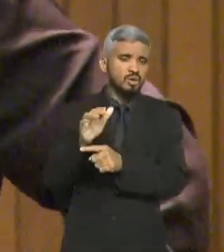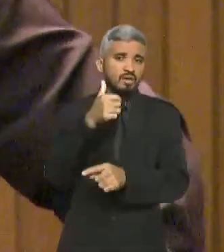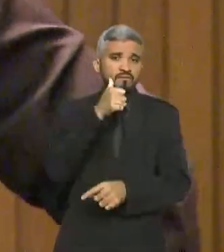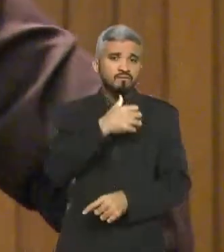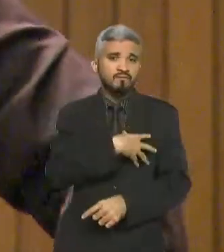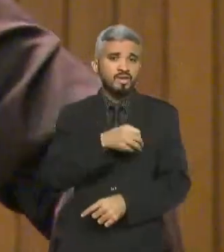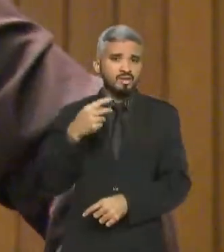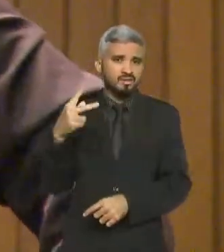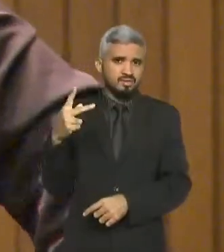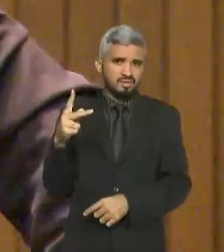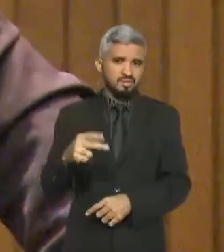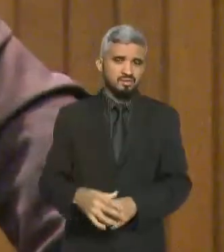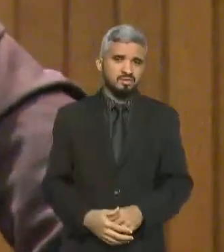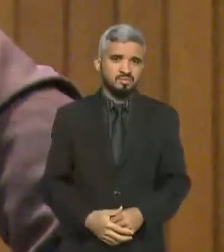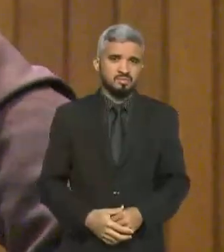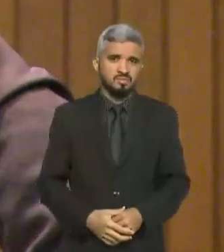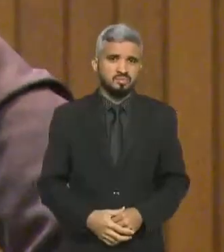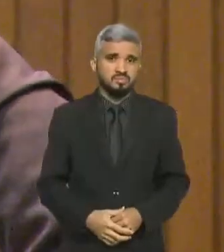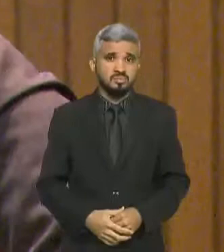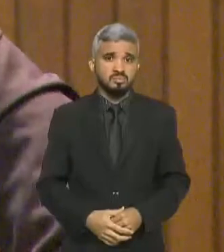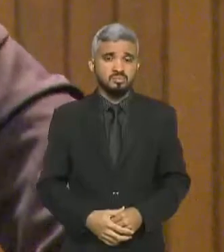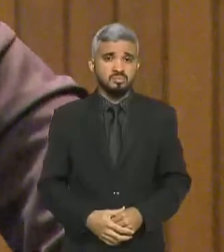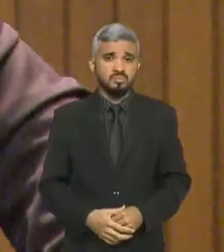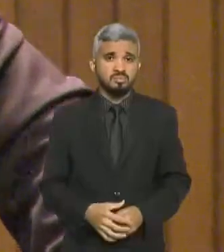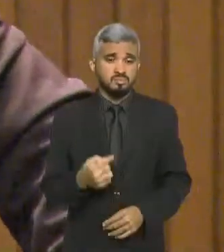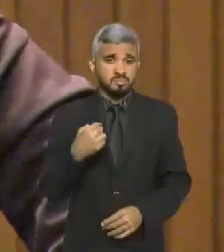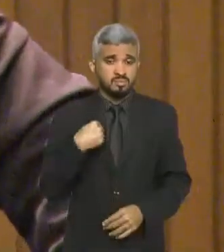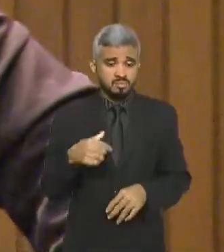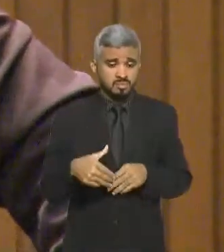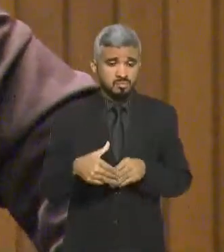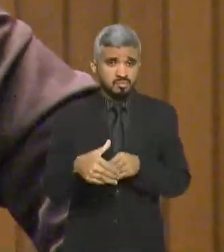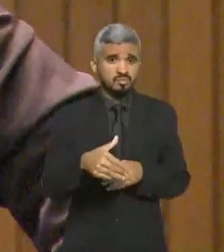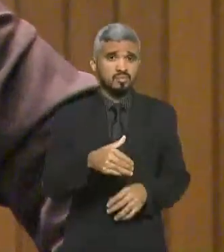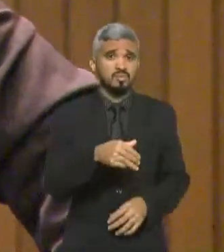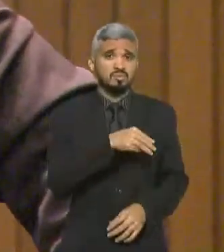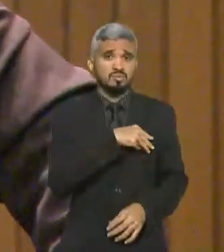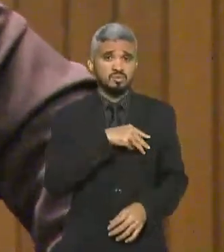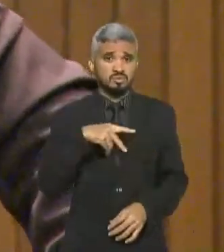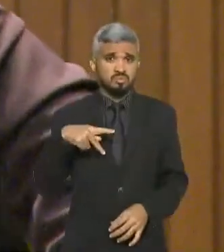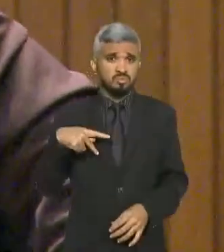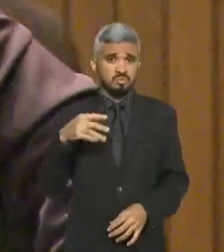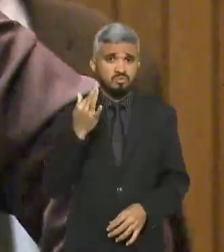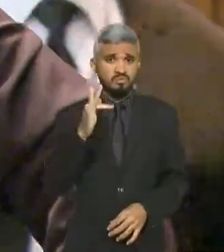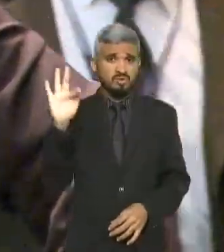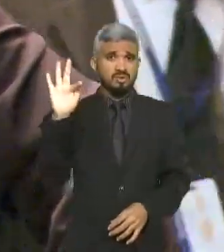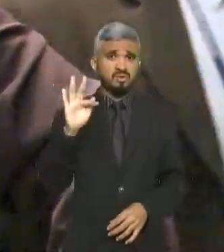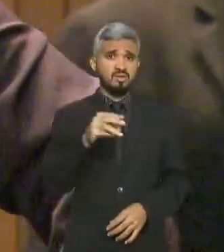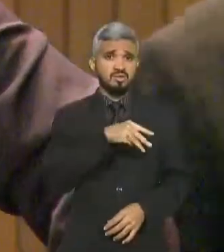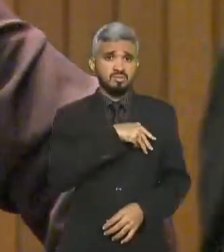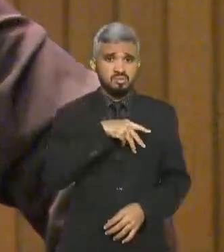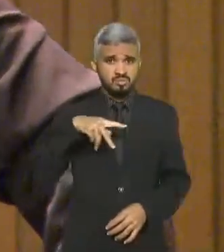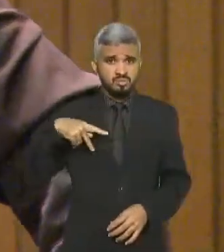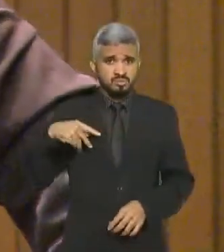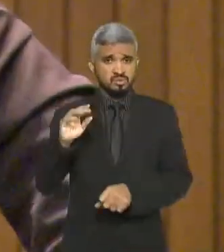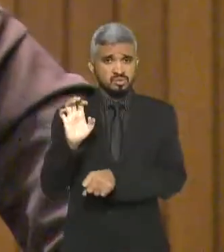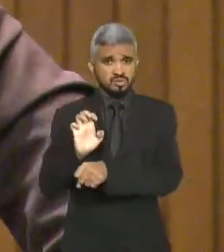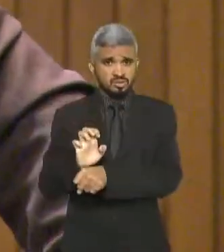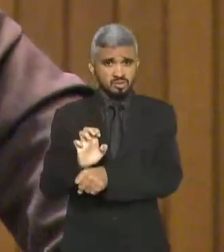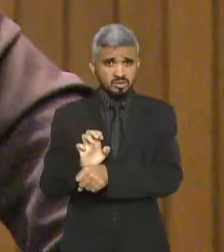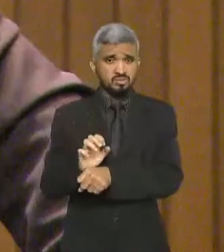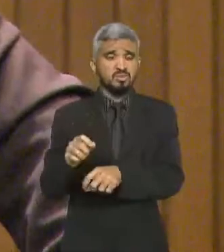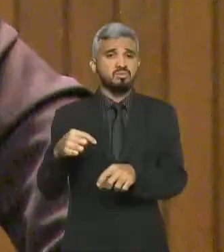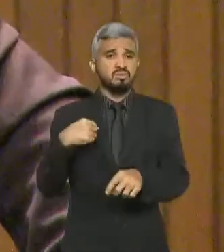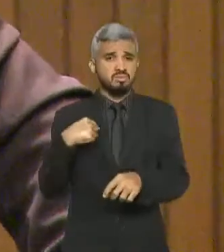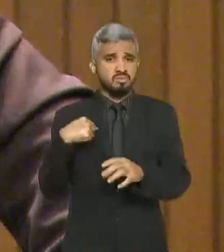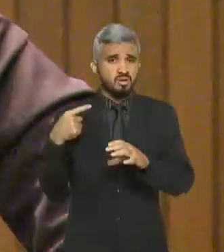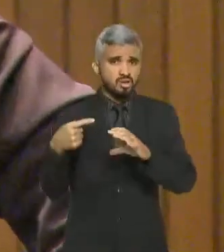senhor presidente, e eu irei, deputado Arnaldo Melo, ao Ministério Público Federal, Estadual, e mais uma vez irei